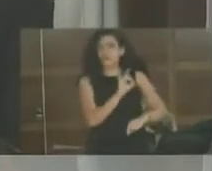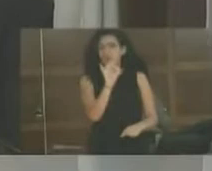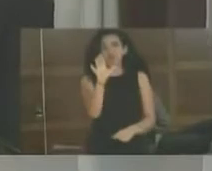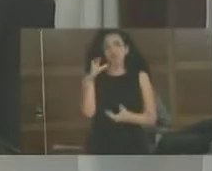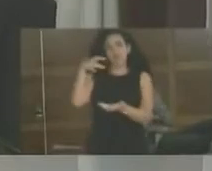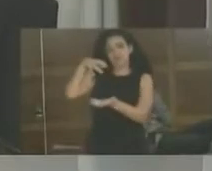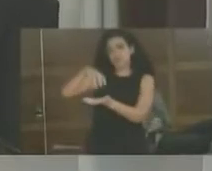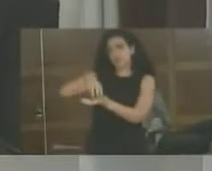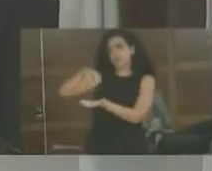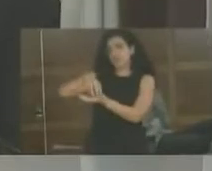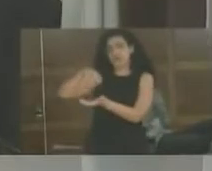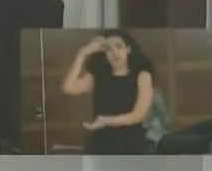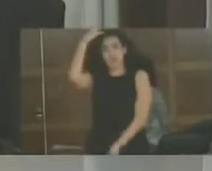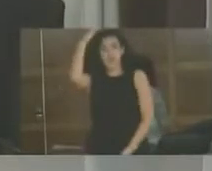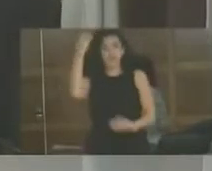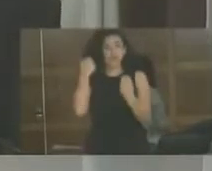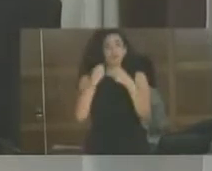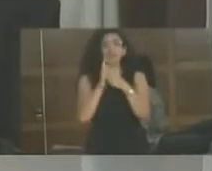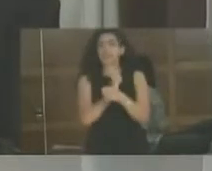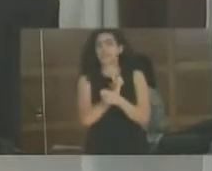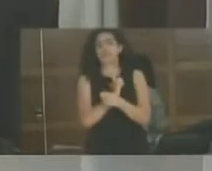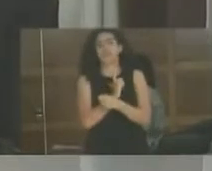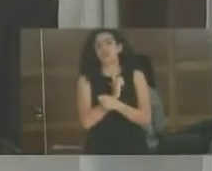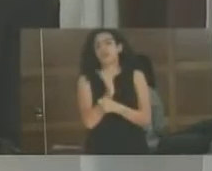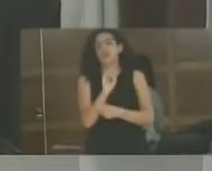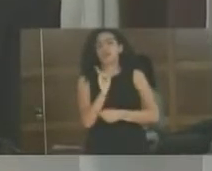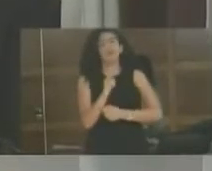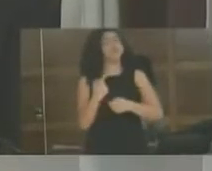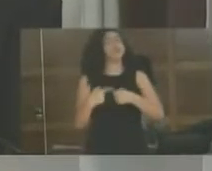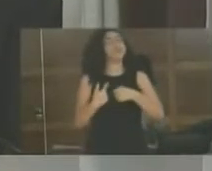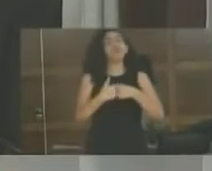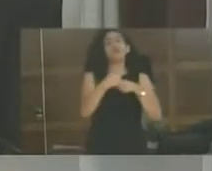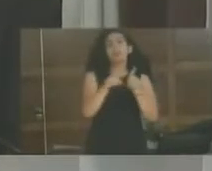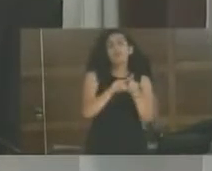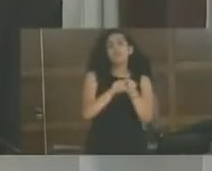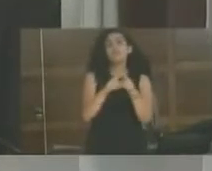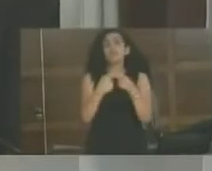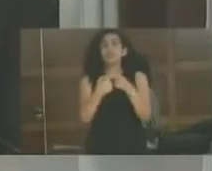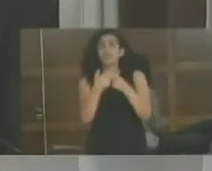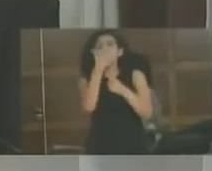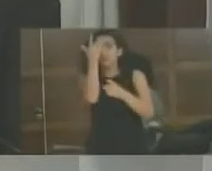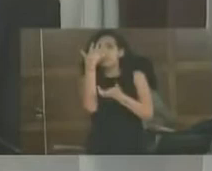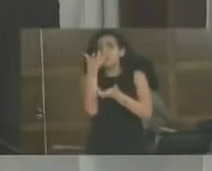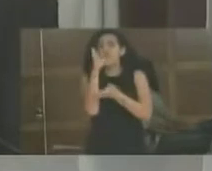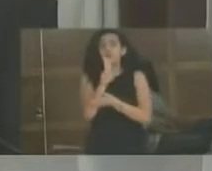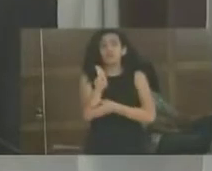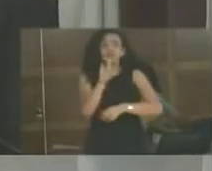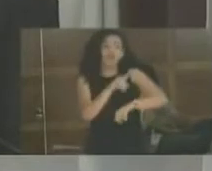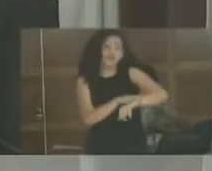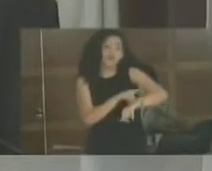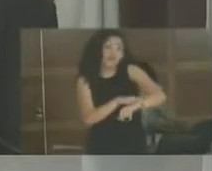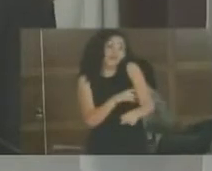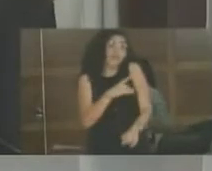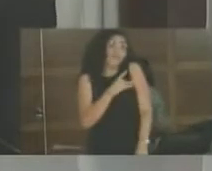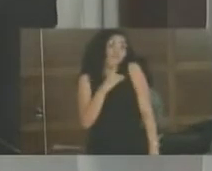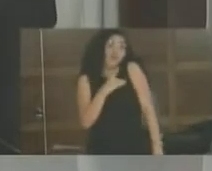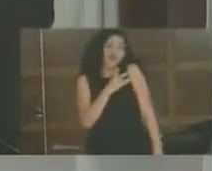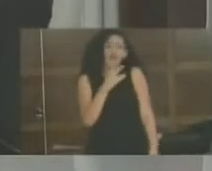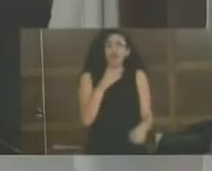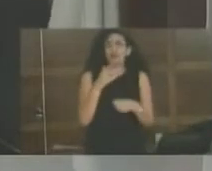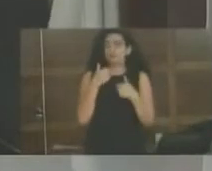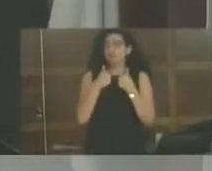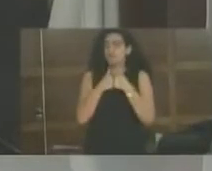de Angra, não, que tem que ter um banheiro público. Nos bairros também, porque as pessoas, às vezes, querem utilizar o banheiro e ficar com vergonha. Está num ponto de ônibus,